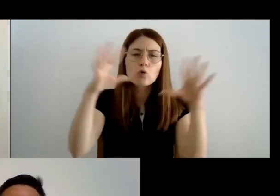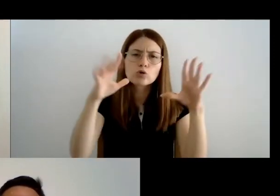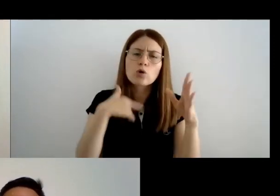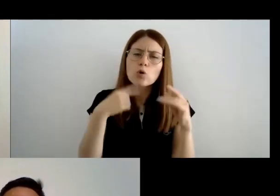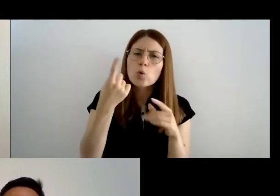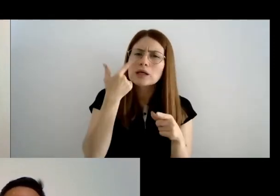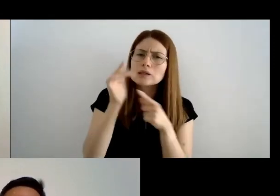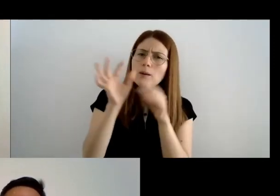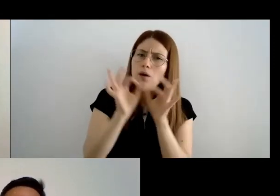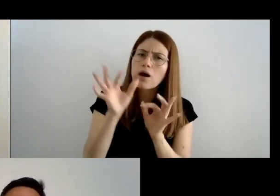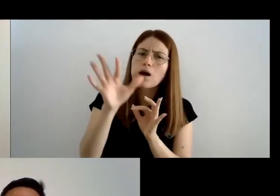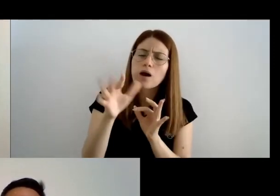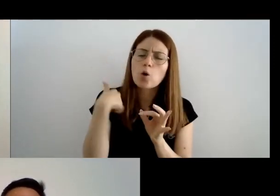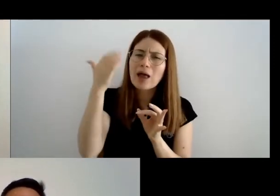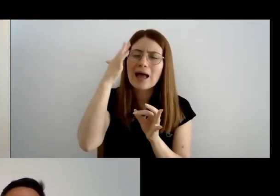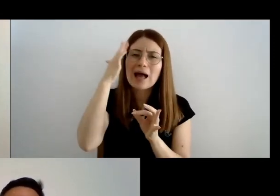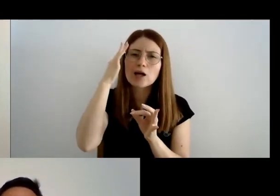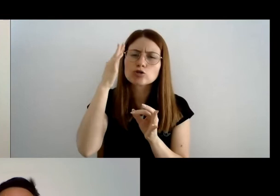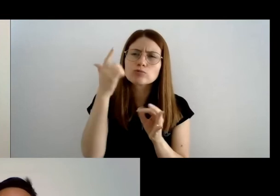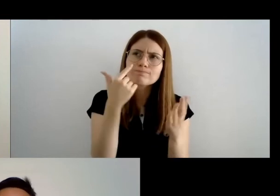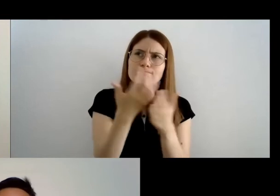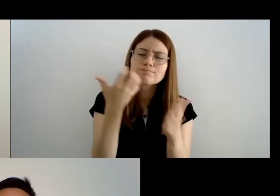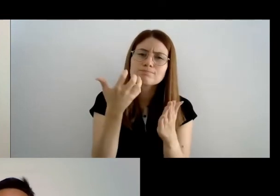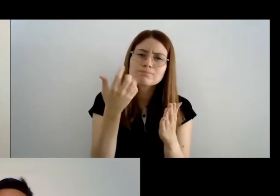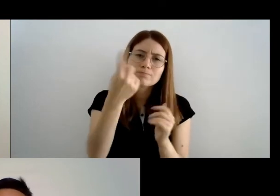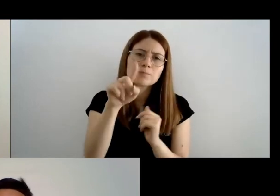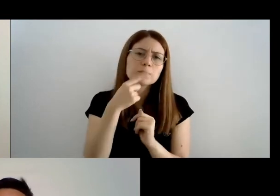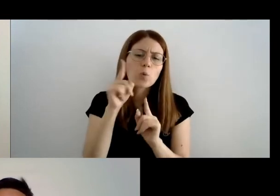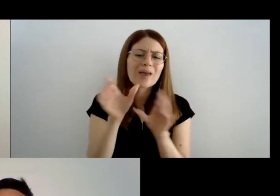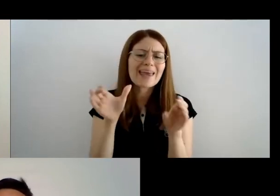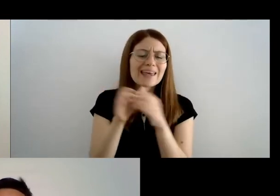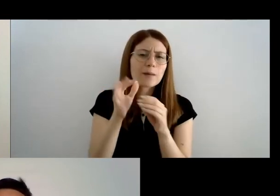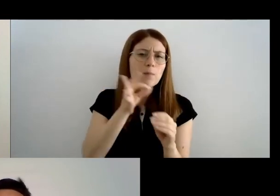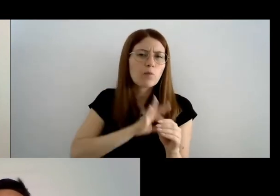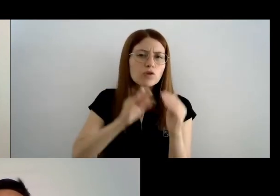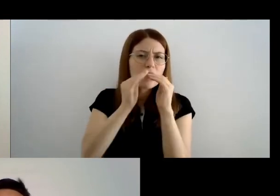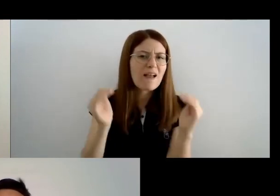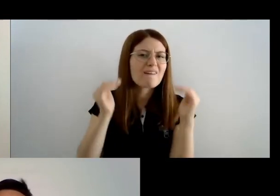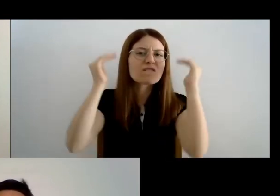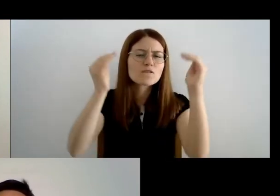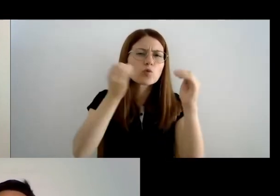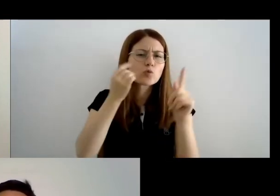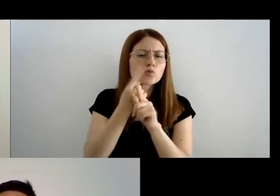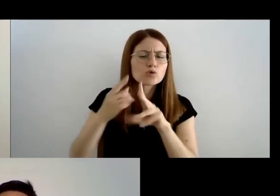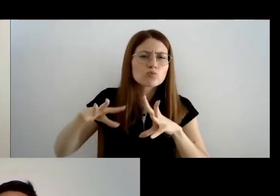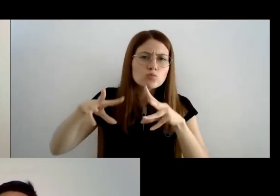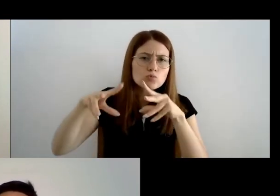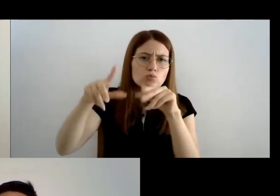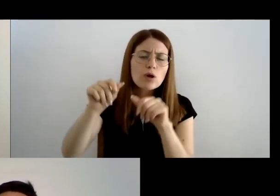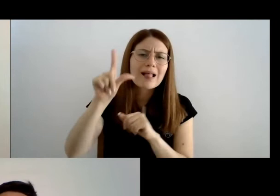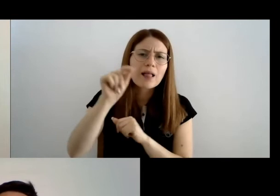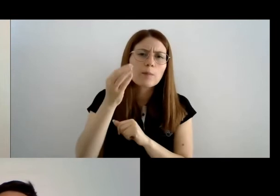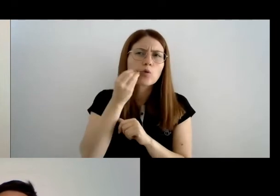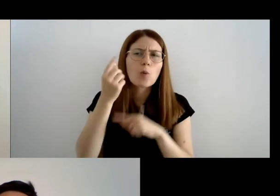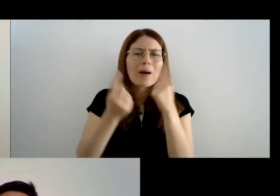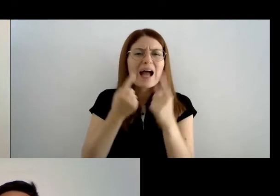exemplo que acho que é mais visível para todos nós entendermos o que é isto de uma equipa de alto rendimento, como é que as coisas evoluíram e como é que, muitas